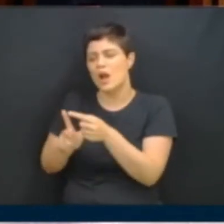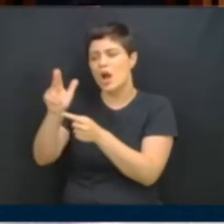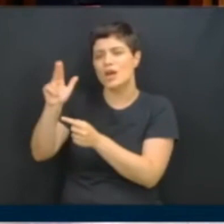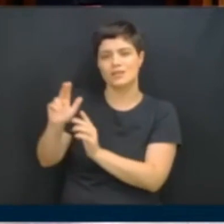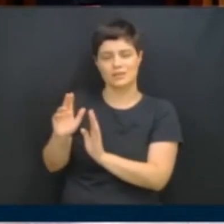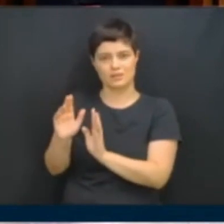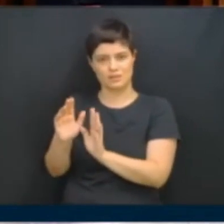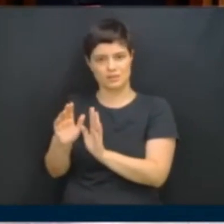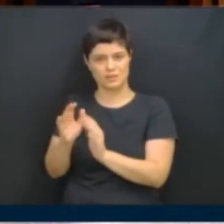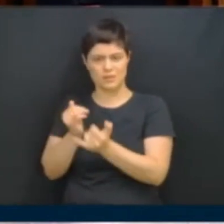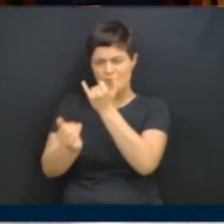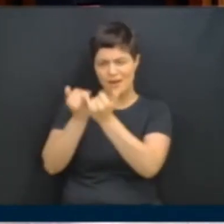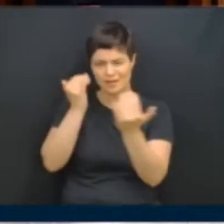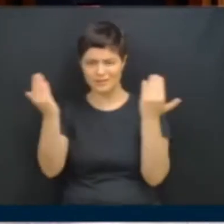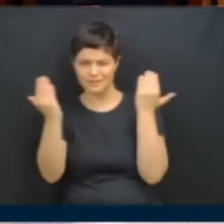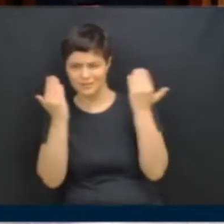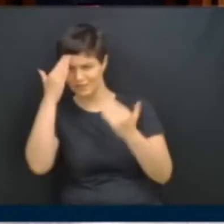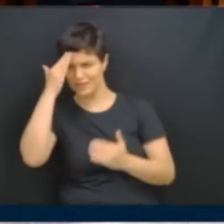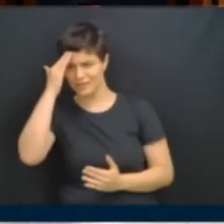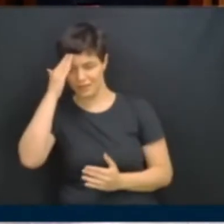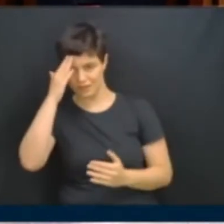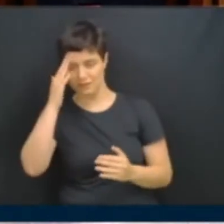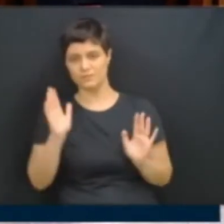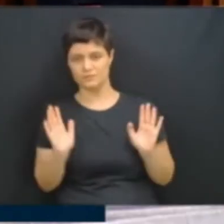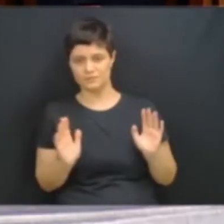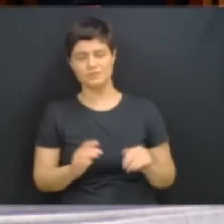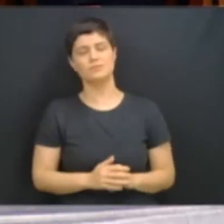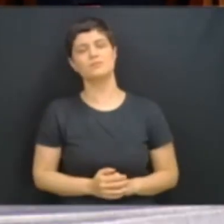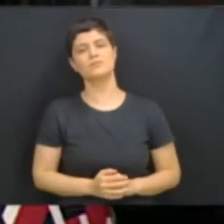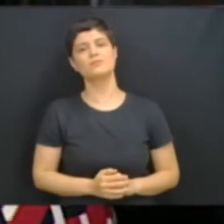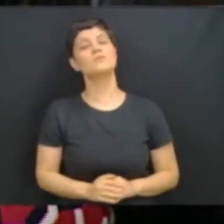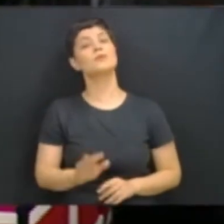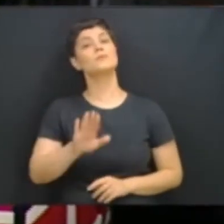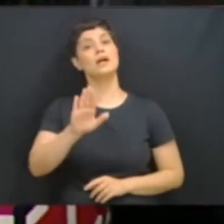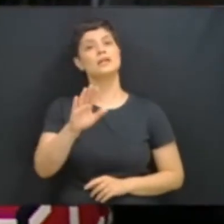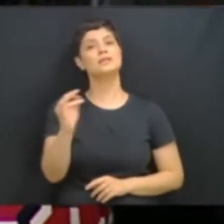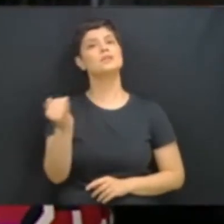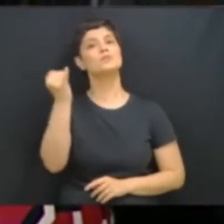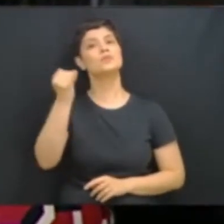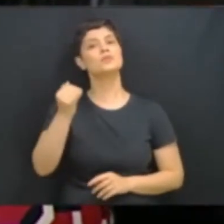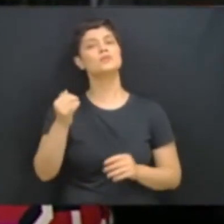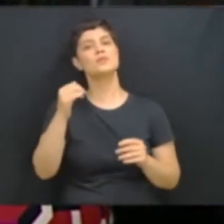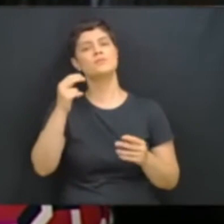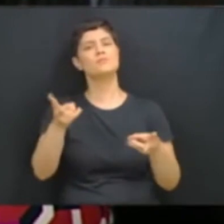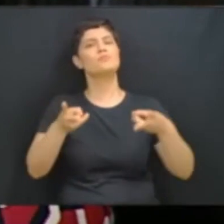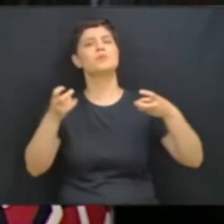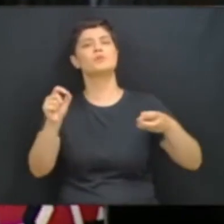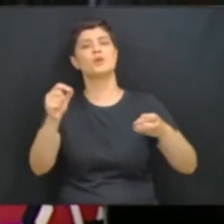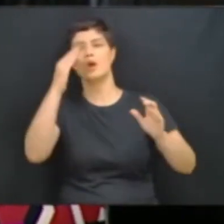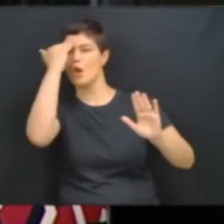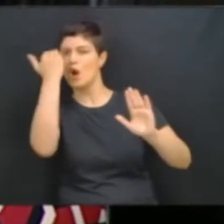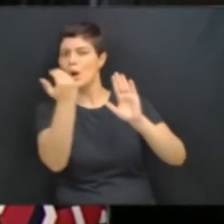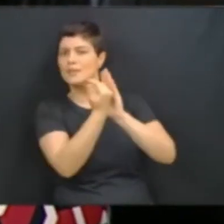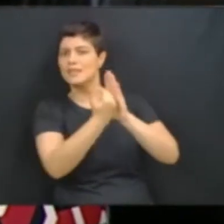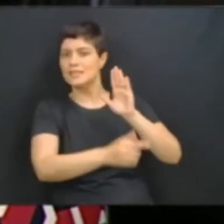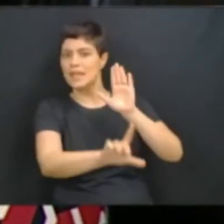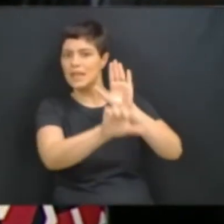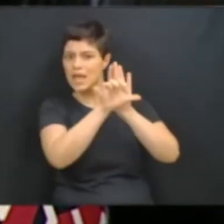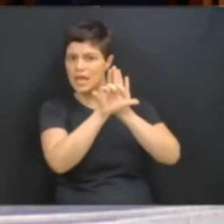toda forma, cortado. Mas sabe o que é importante quando você cumpre a lei? Todos os recursos de